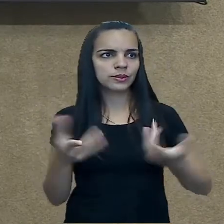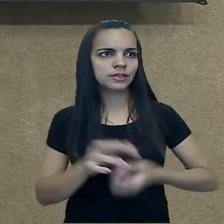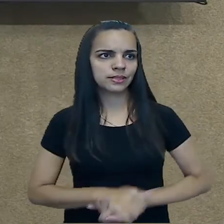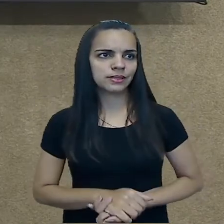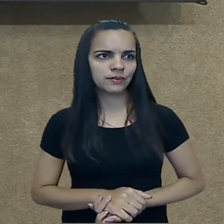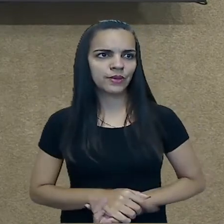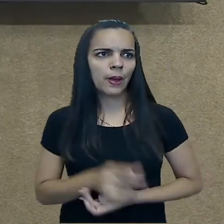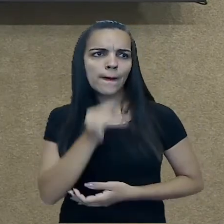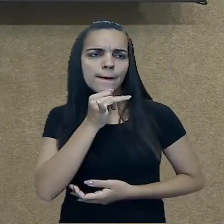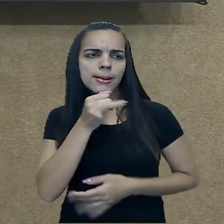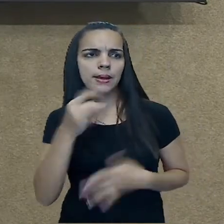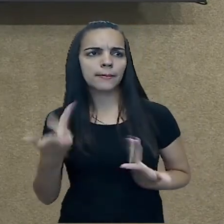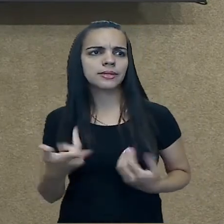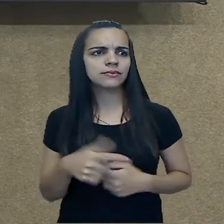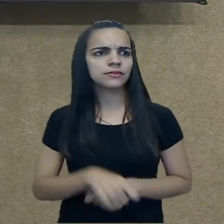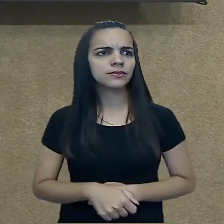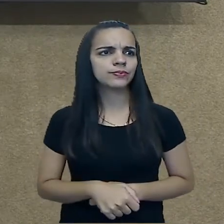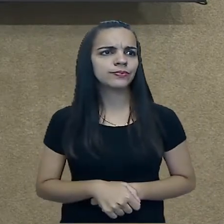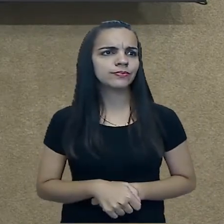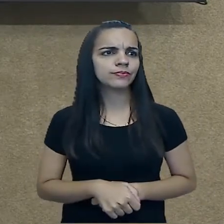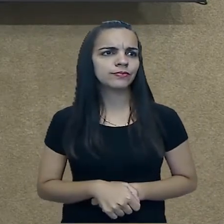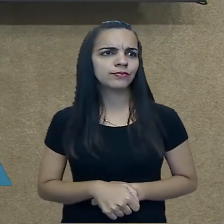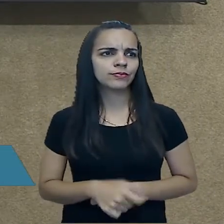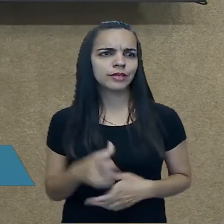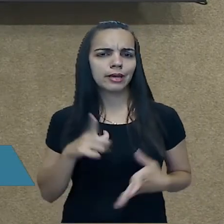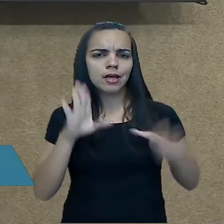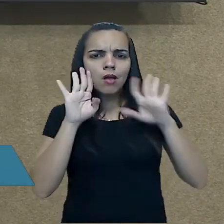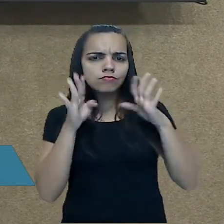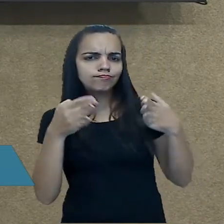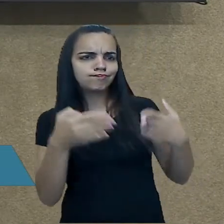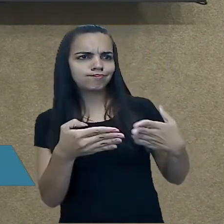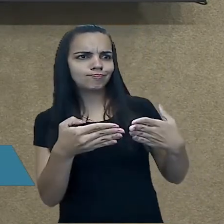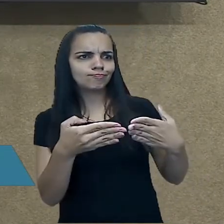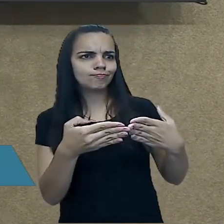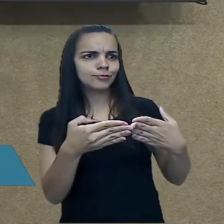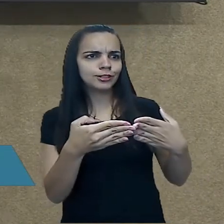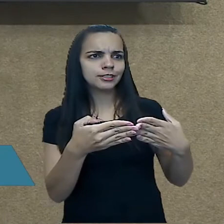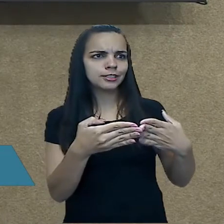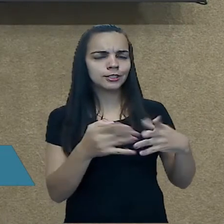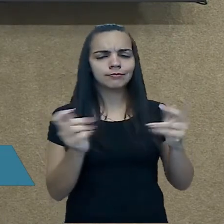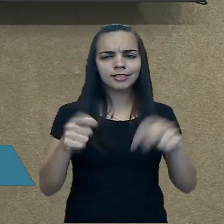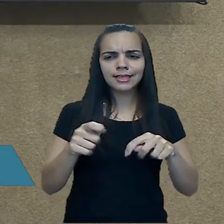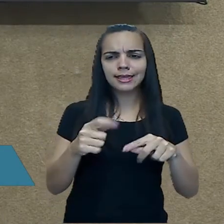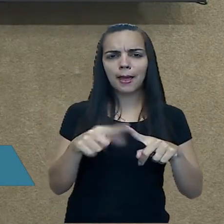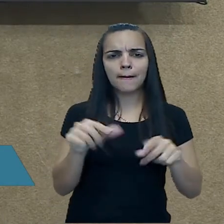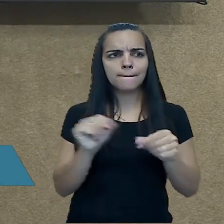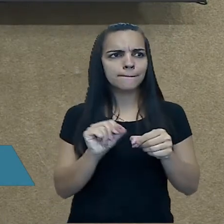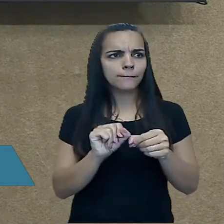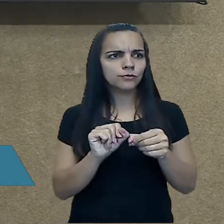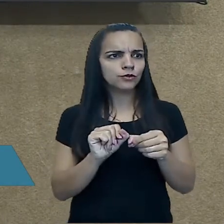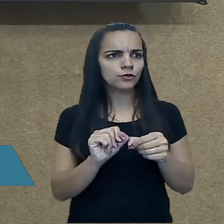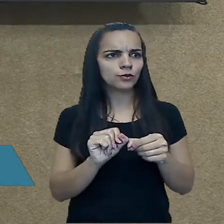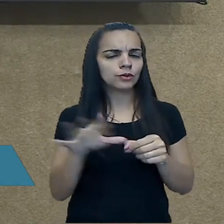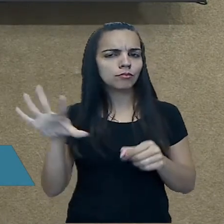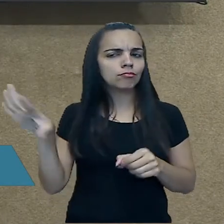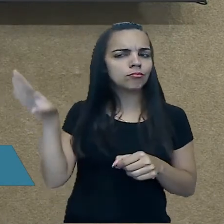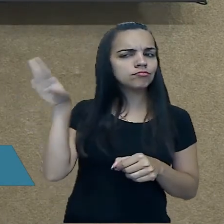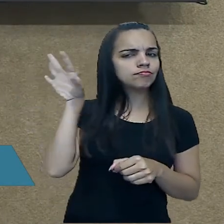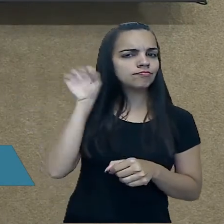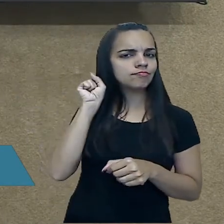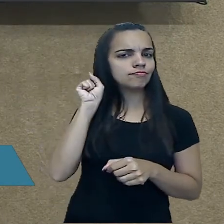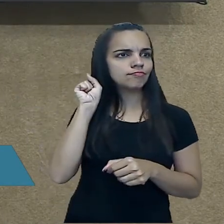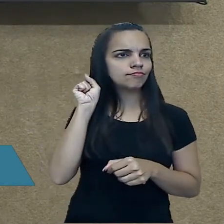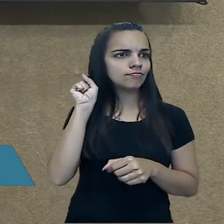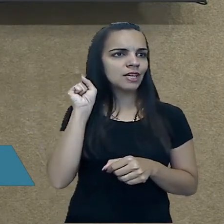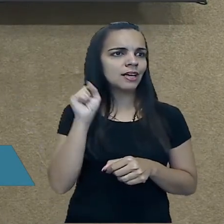você precisa. Bem, o foco na habilidade aí é a habilidade de listening, isso, a habilidade de escuta.